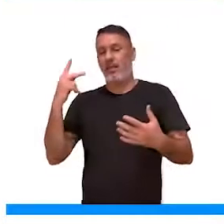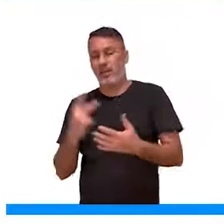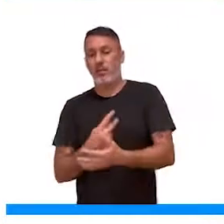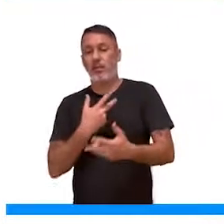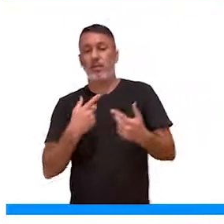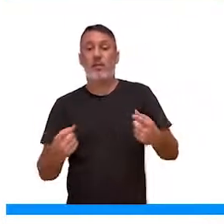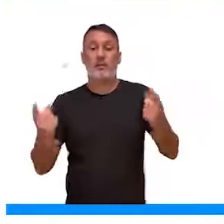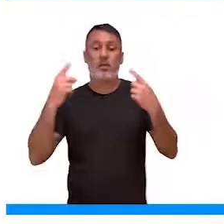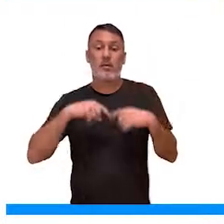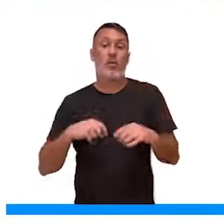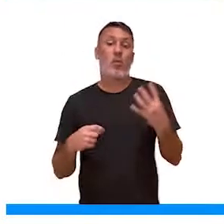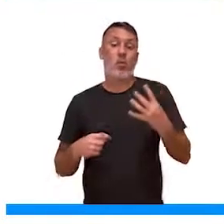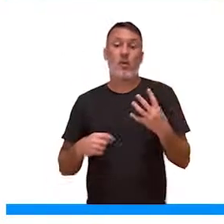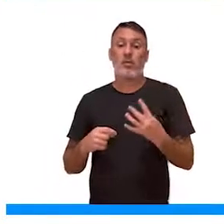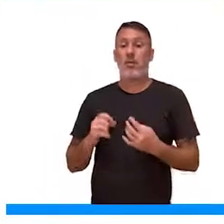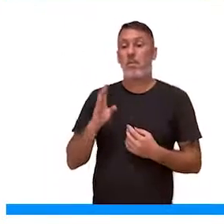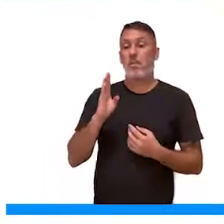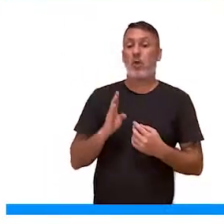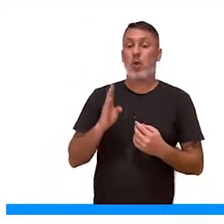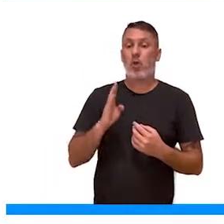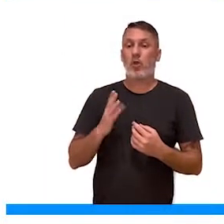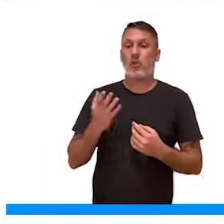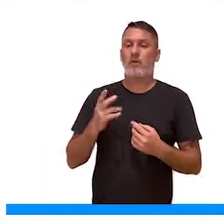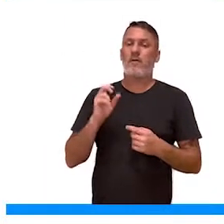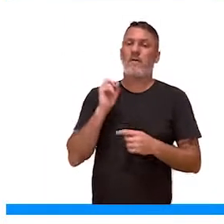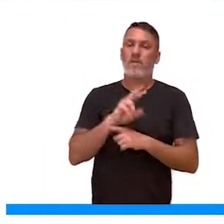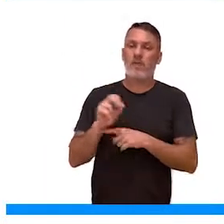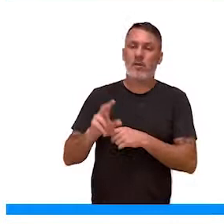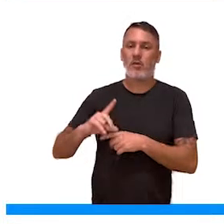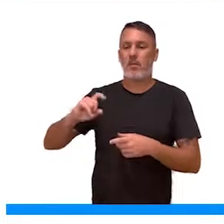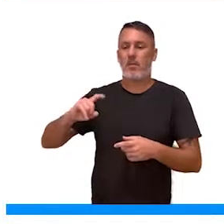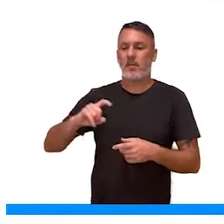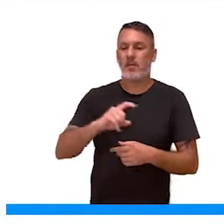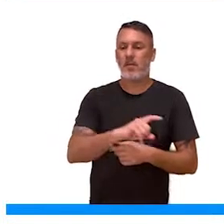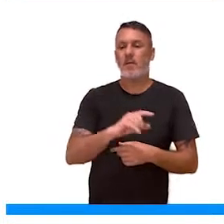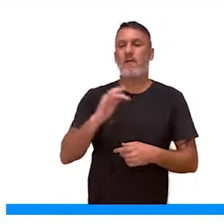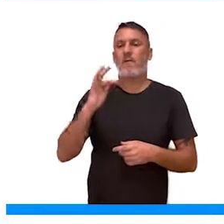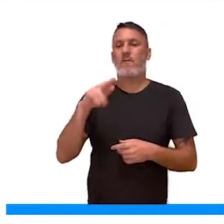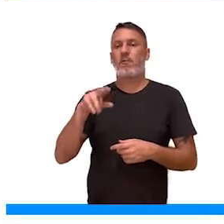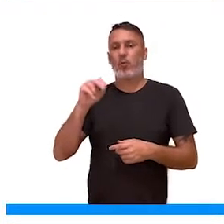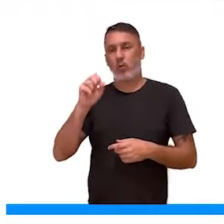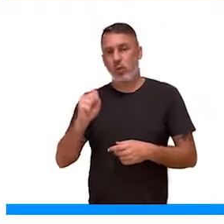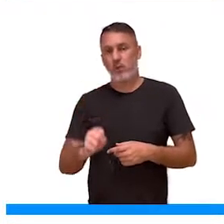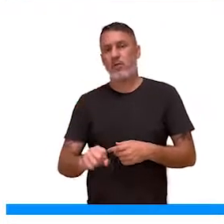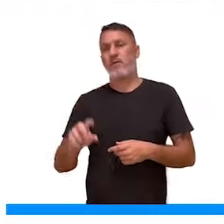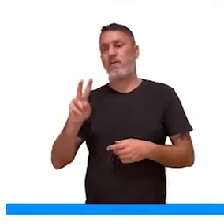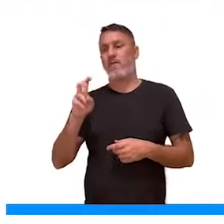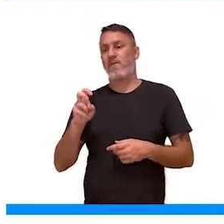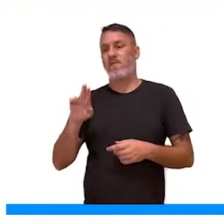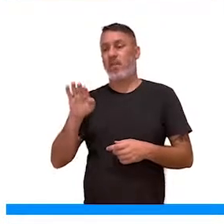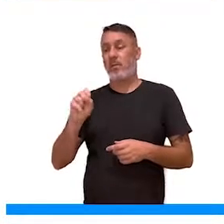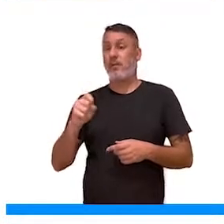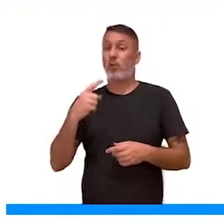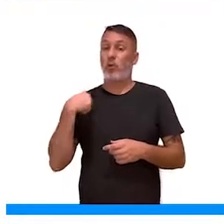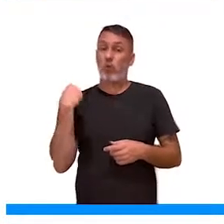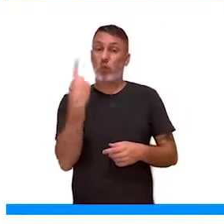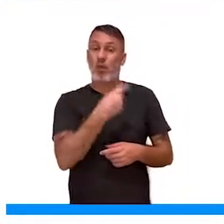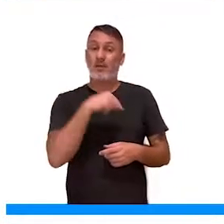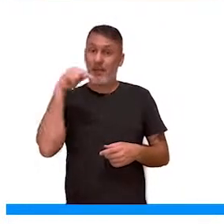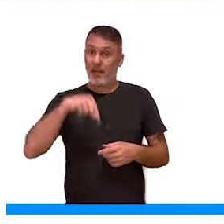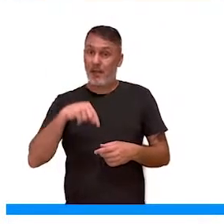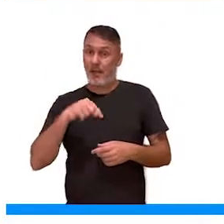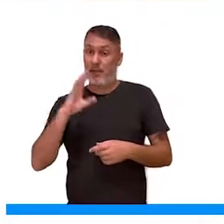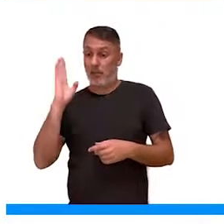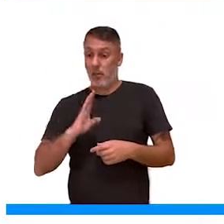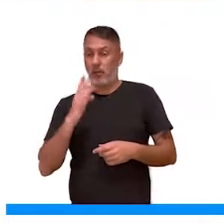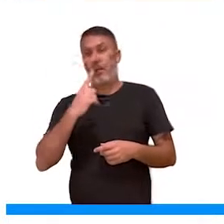pele. E temos também os biológicos, que são os vírus, as bactérias, os fungos e os vermes, que para a gente